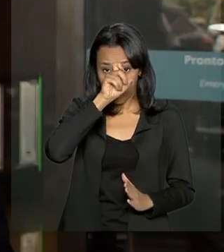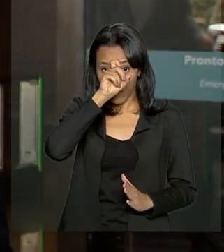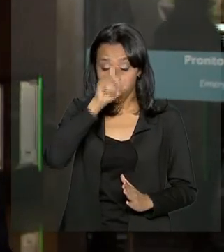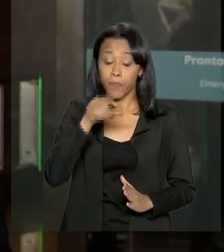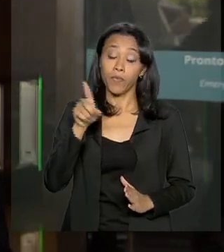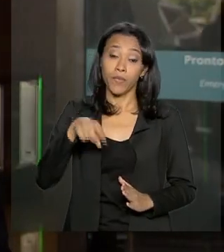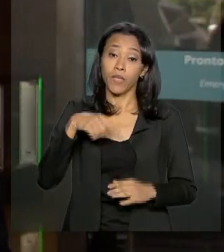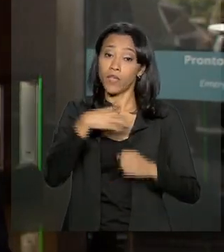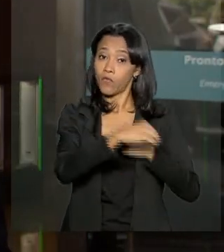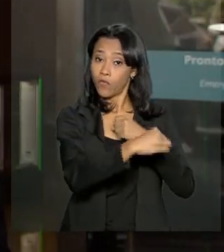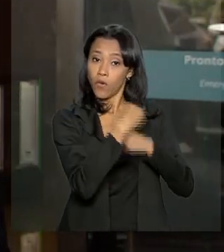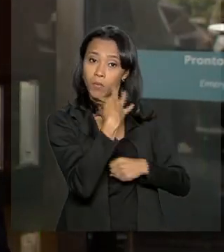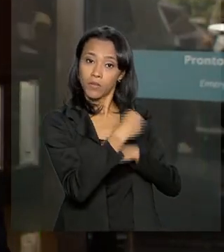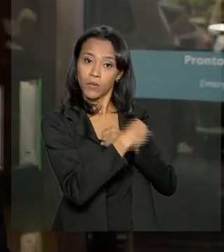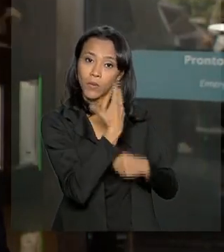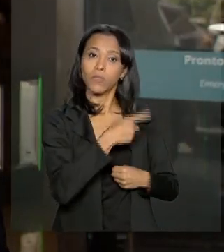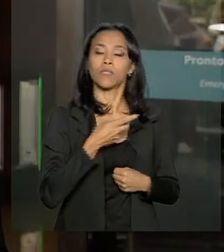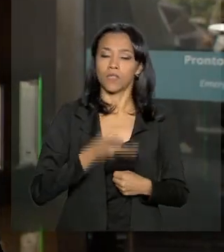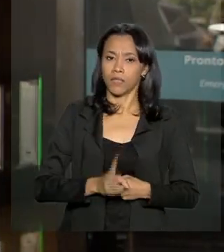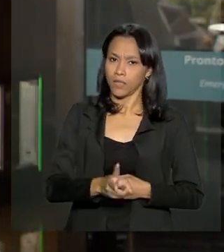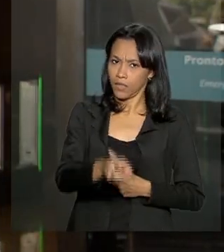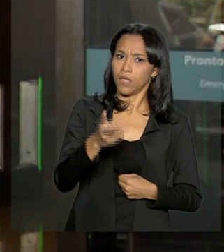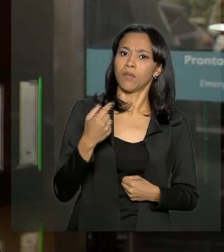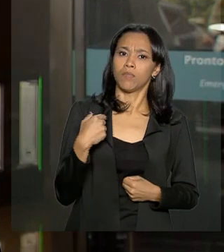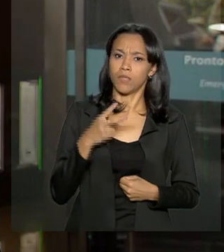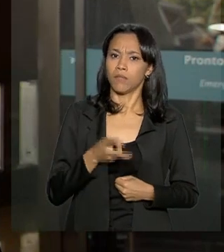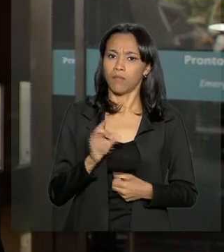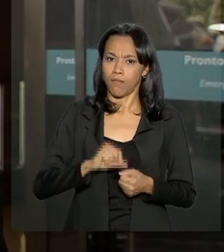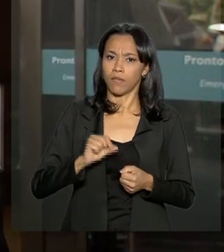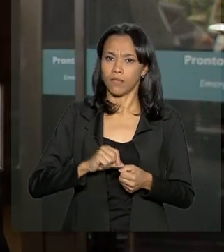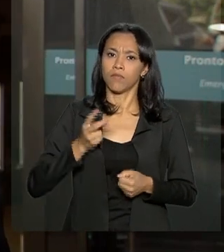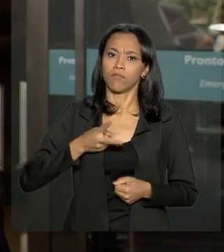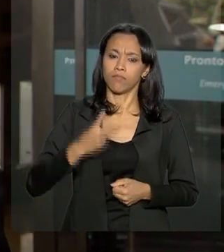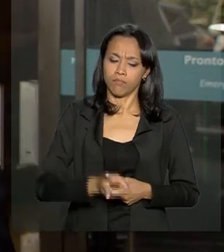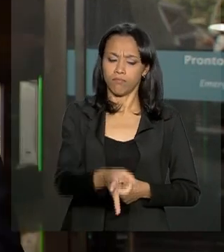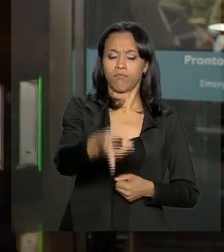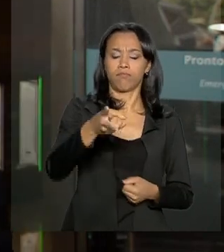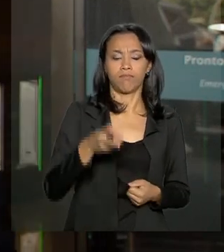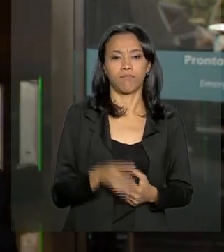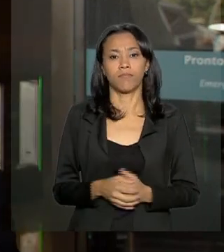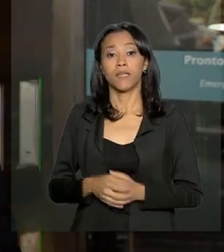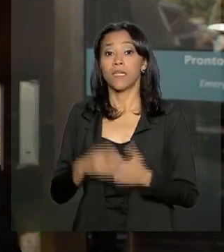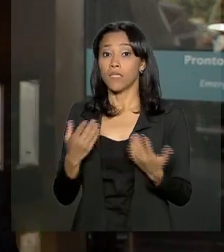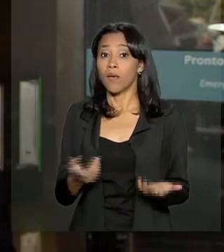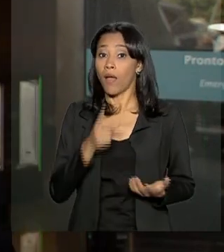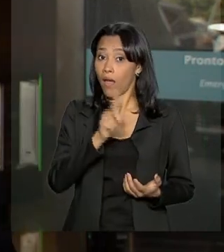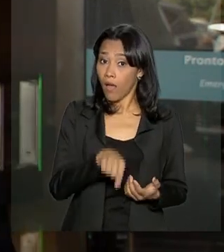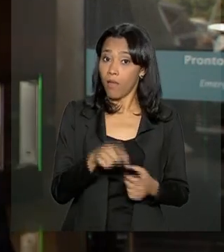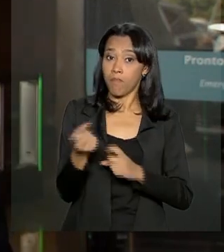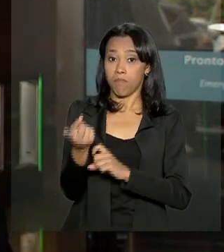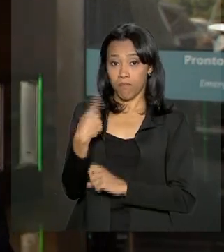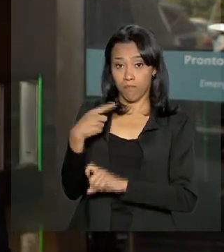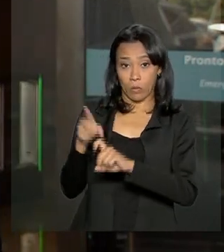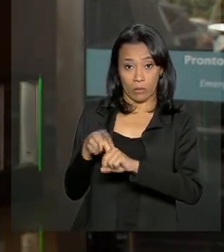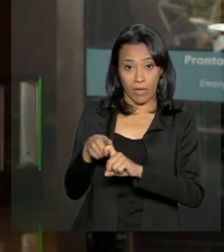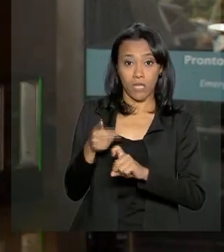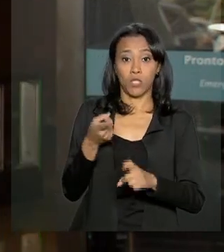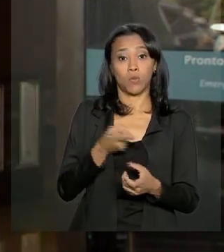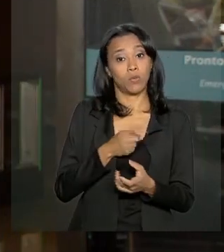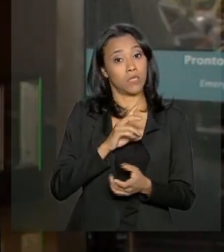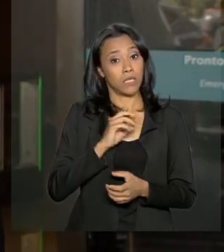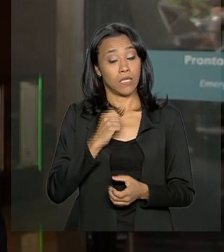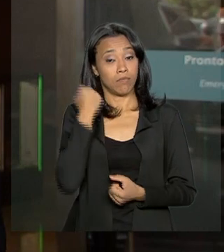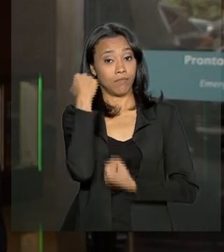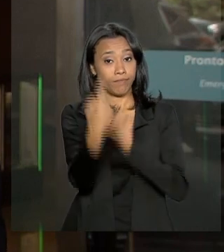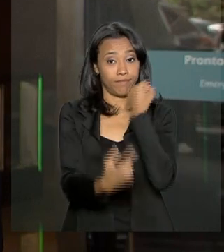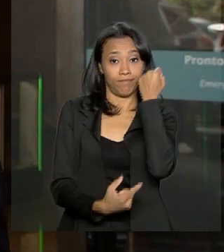da assessoria de imprensa, tem se tornado cada vez mais frequentes e intensas. Por ordem médica, as visitas continuam